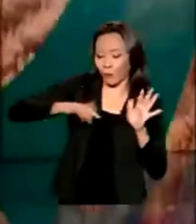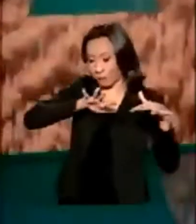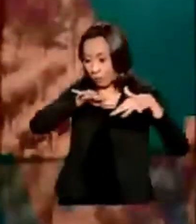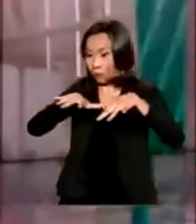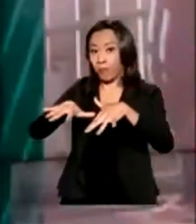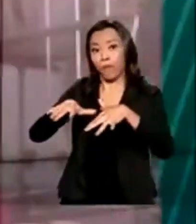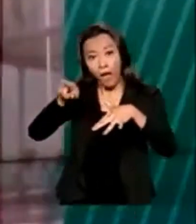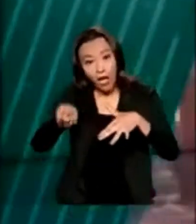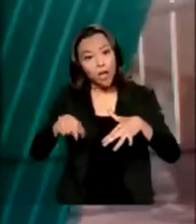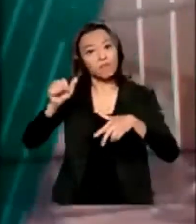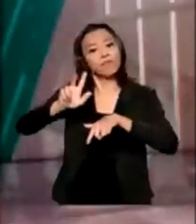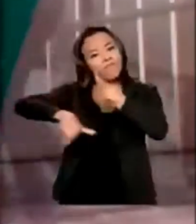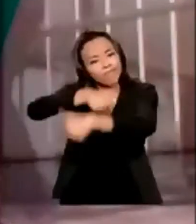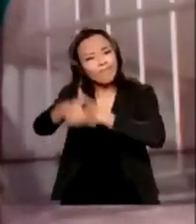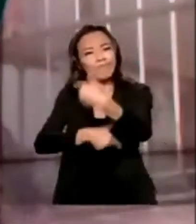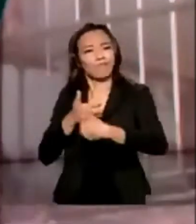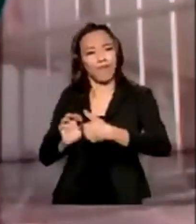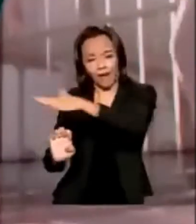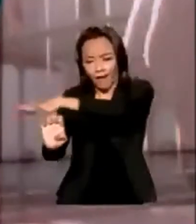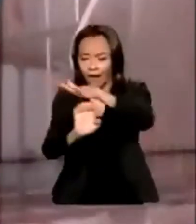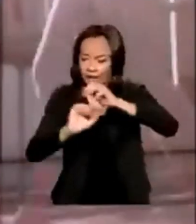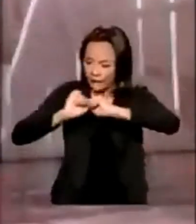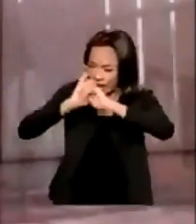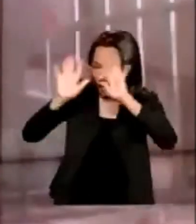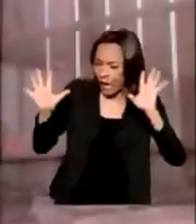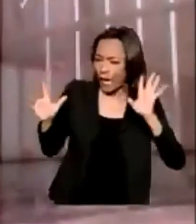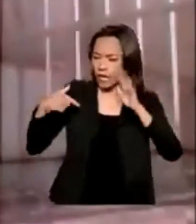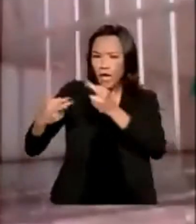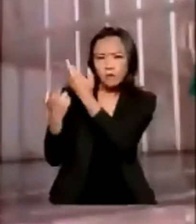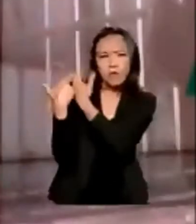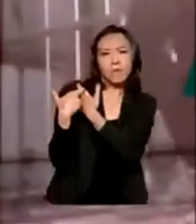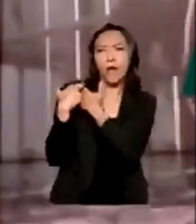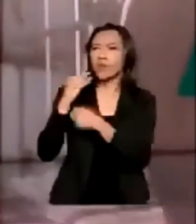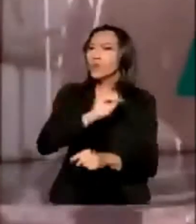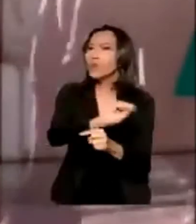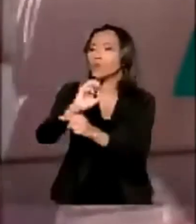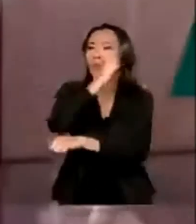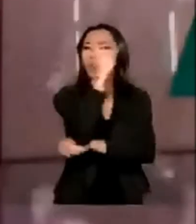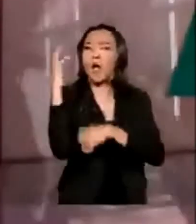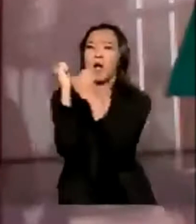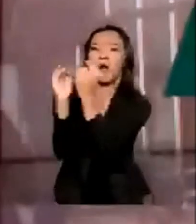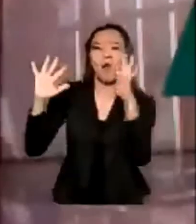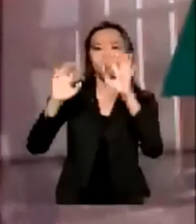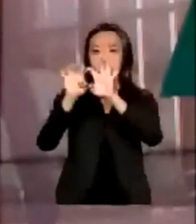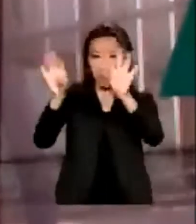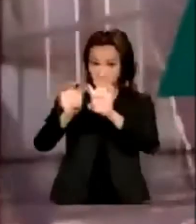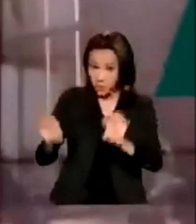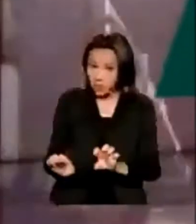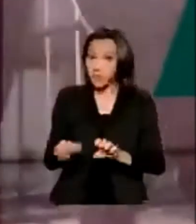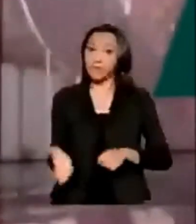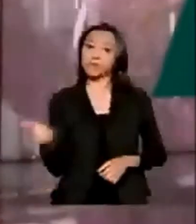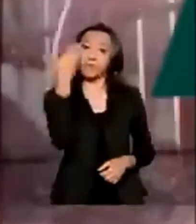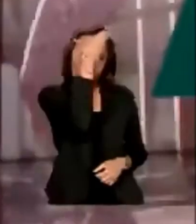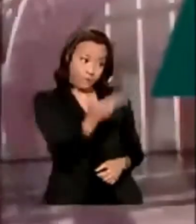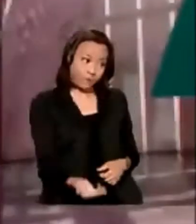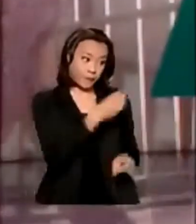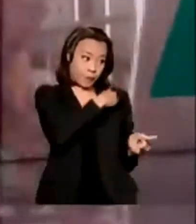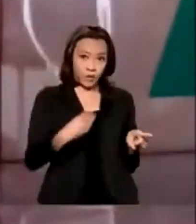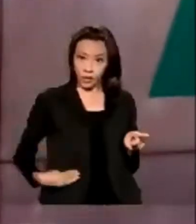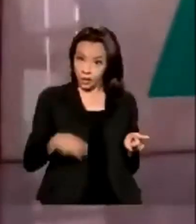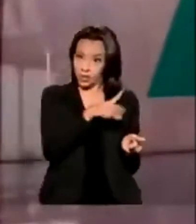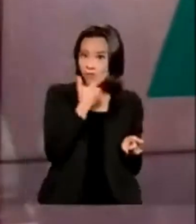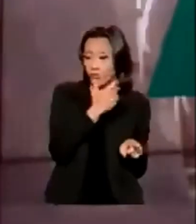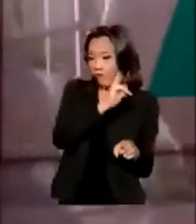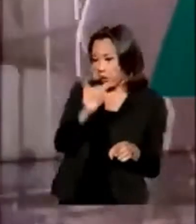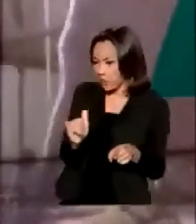reconhecimento Veio pela atuação transparente Responsabilidade Social e Ambiental no setor de infraestrutura o ministro Tarcísio de Freitas